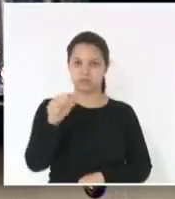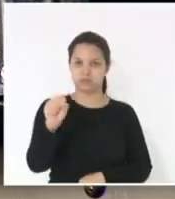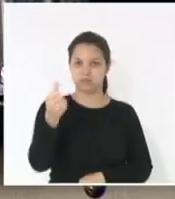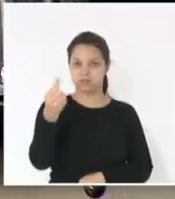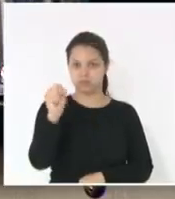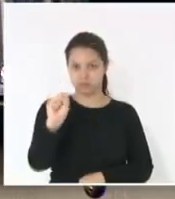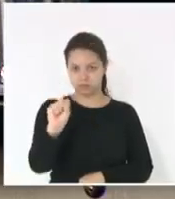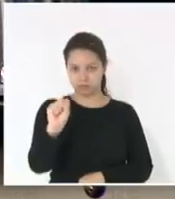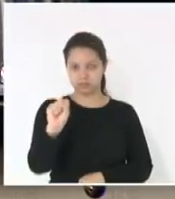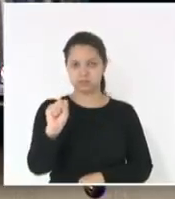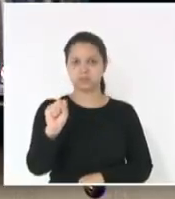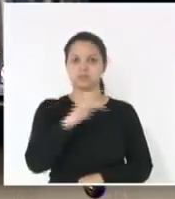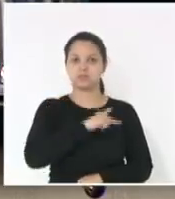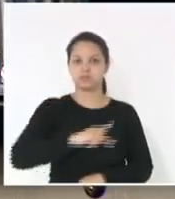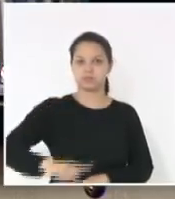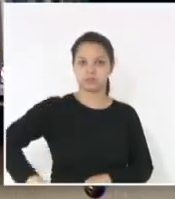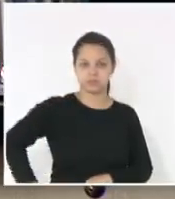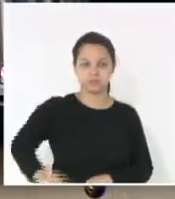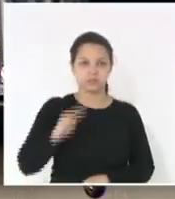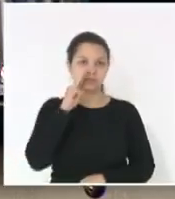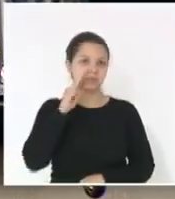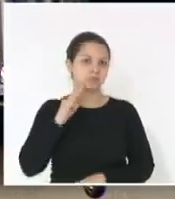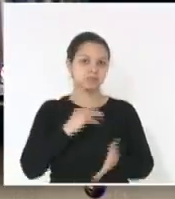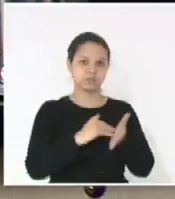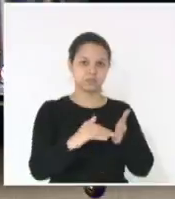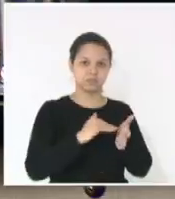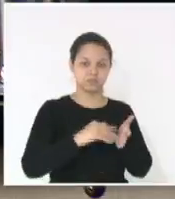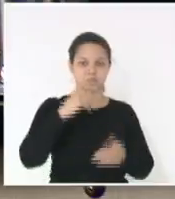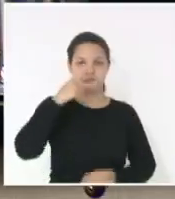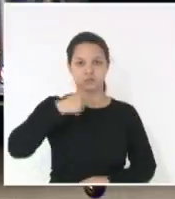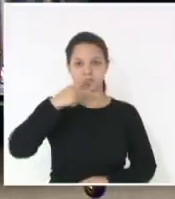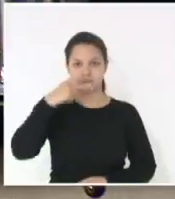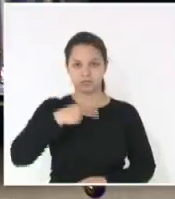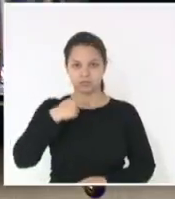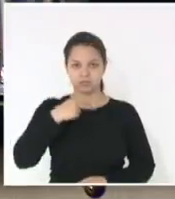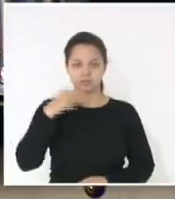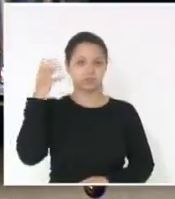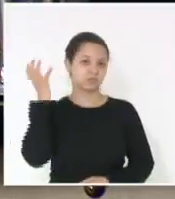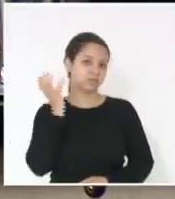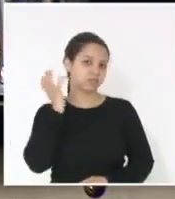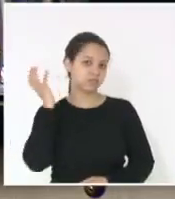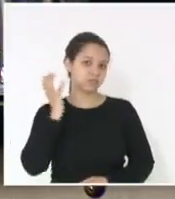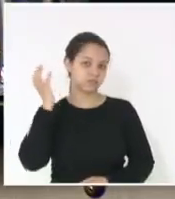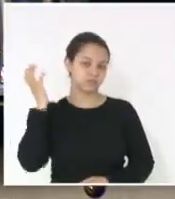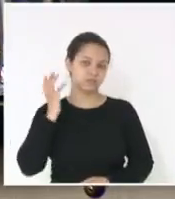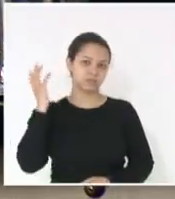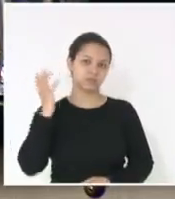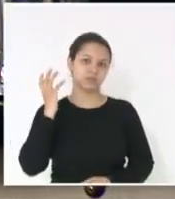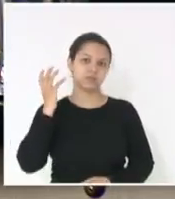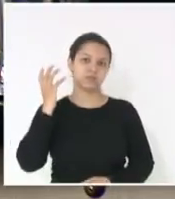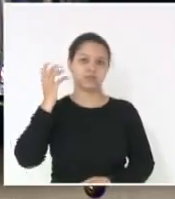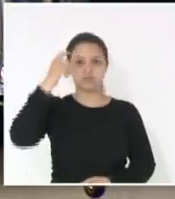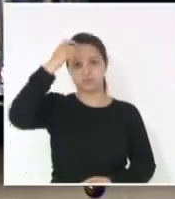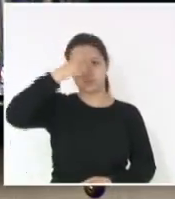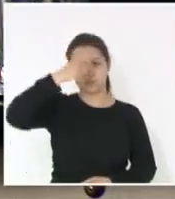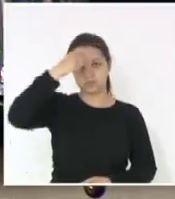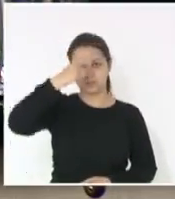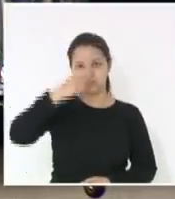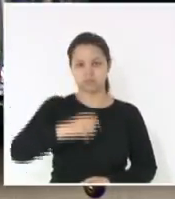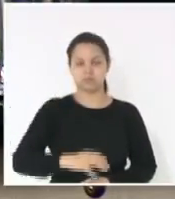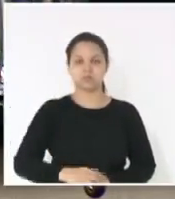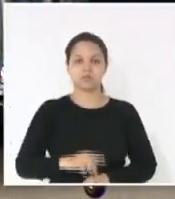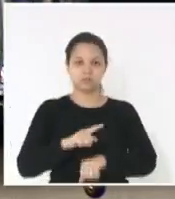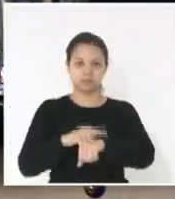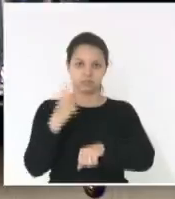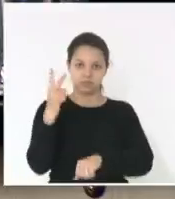com a presidência do deputado Mário Marcondes e a secretaria dos deputados Kennedy Nunes, Ana Paula Lima e Maurício Scudillar. Às 14